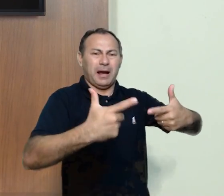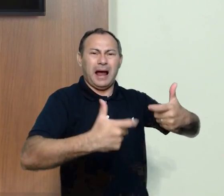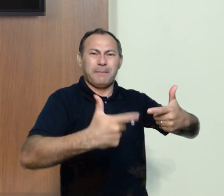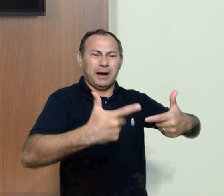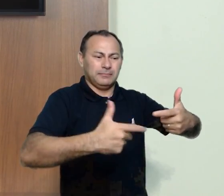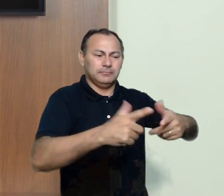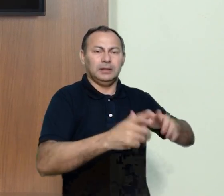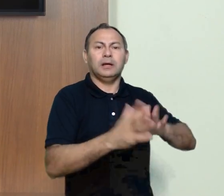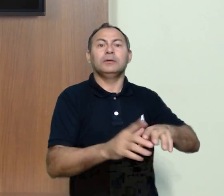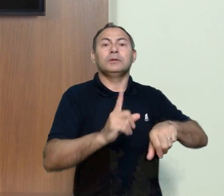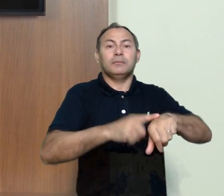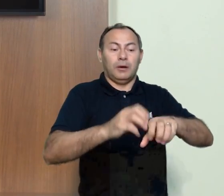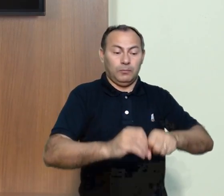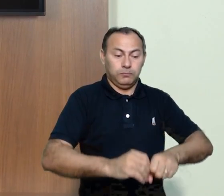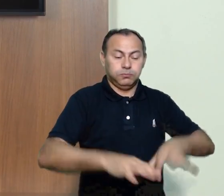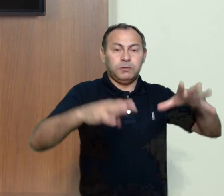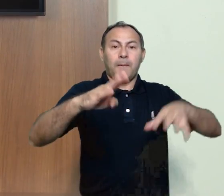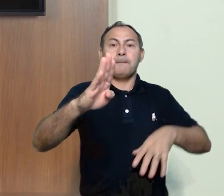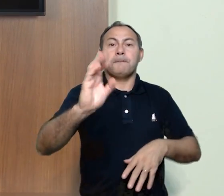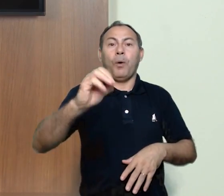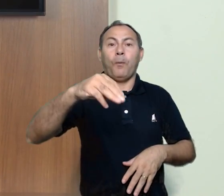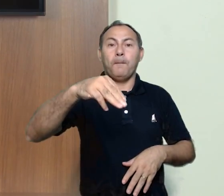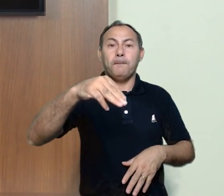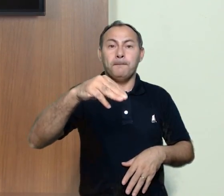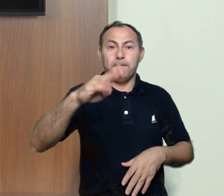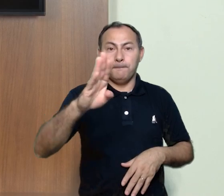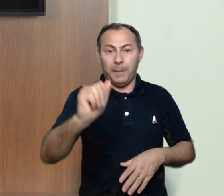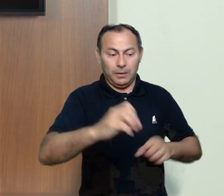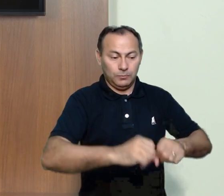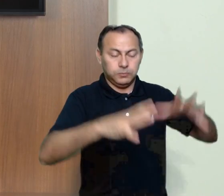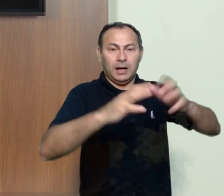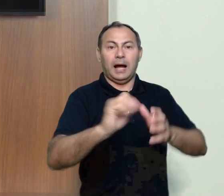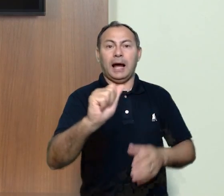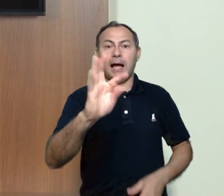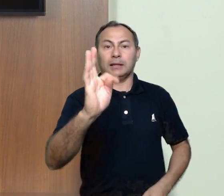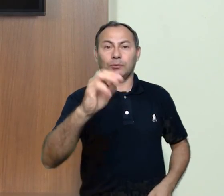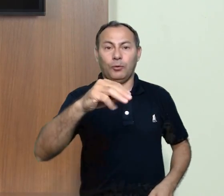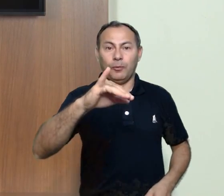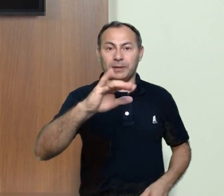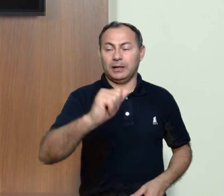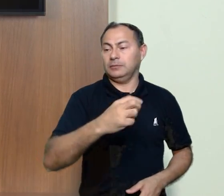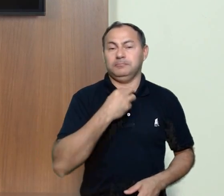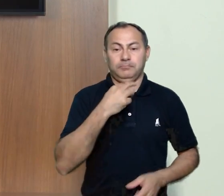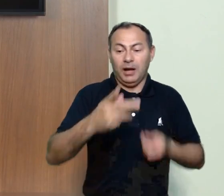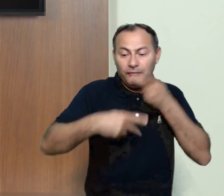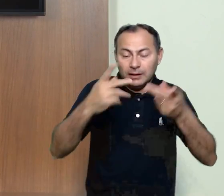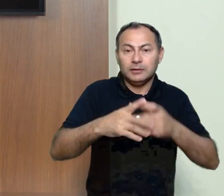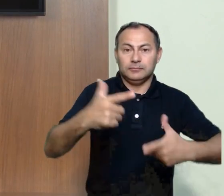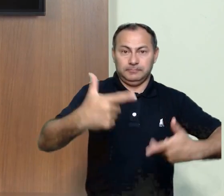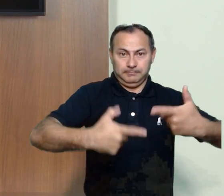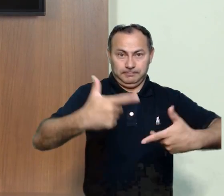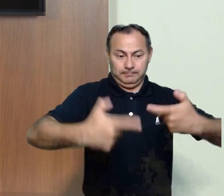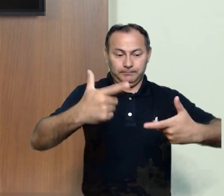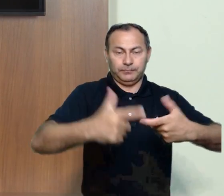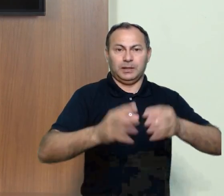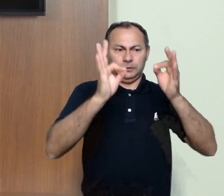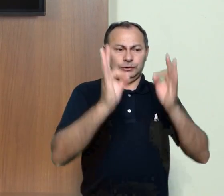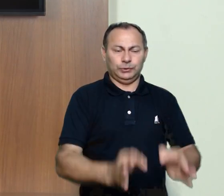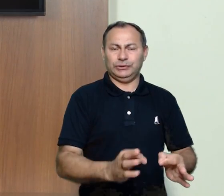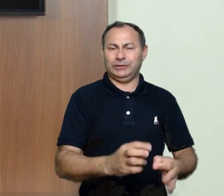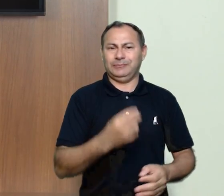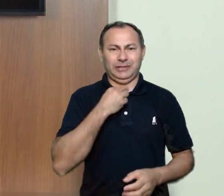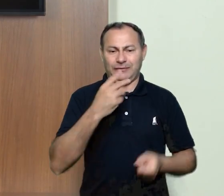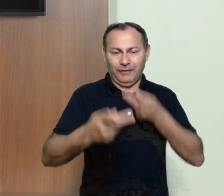Na era da bomba atômica, inclusive, não se podia mais falar de uma guerra justa.